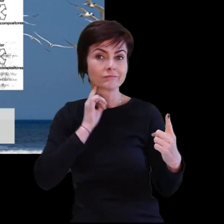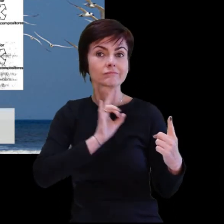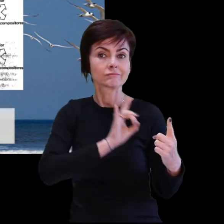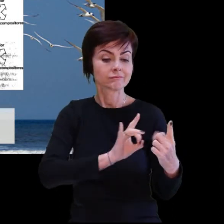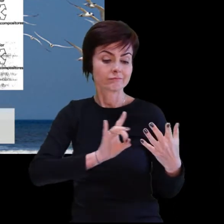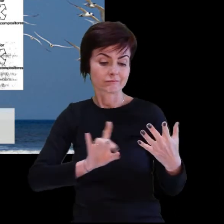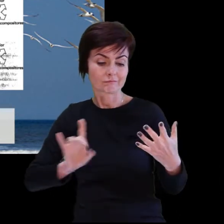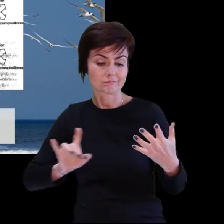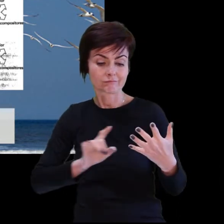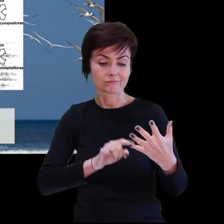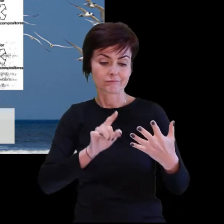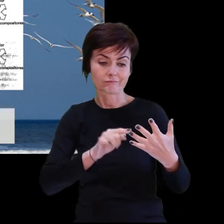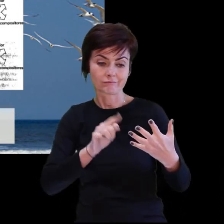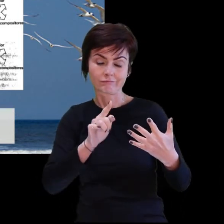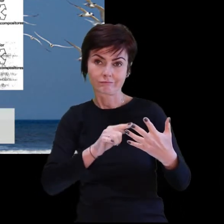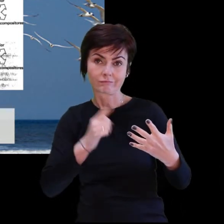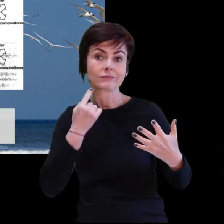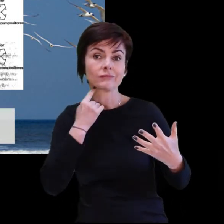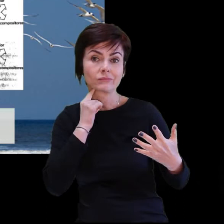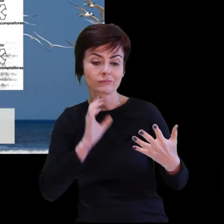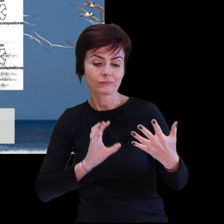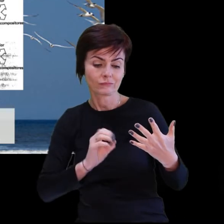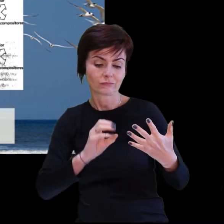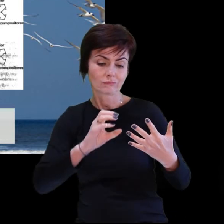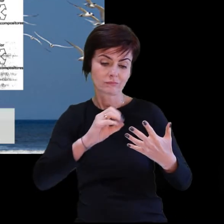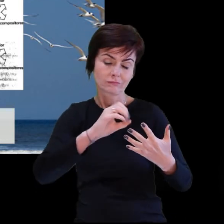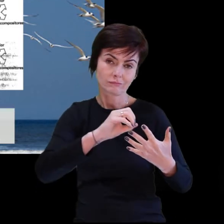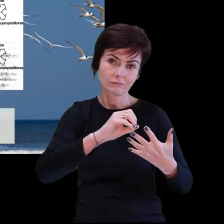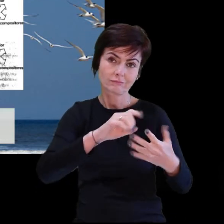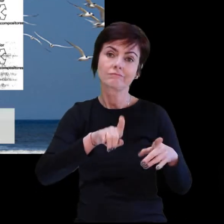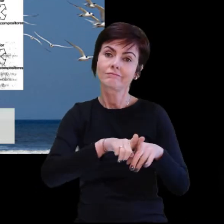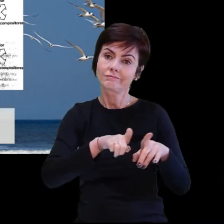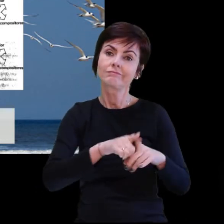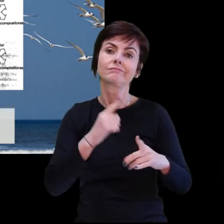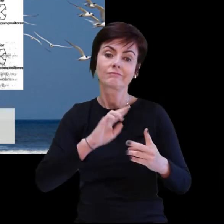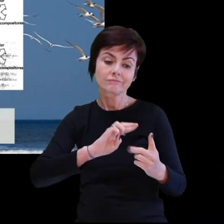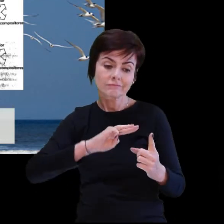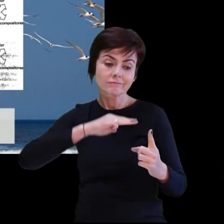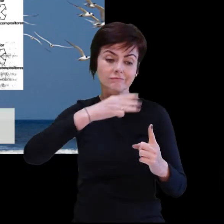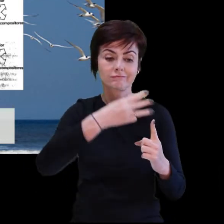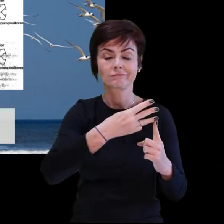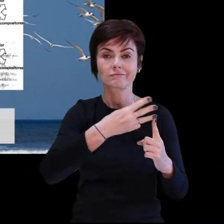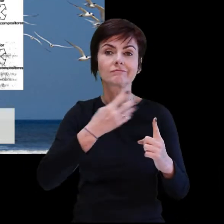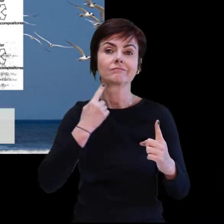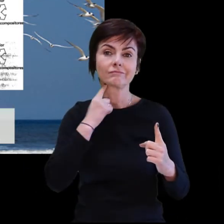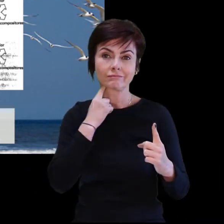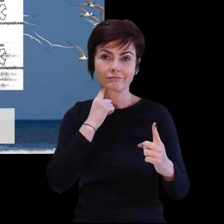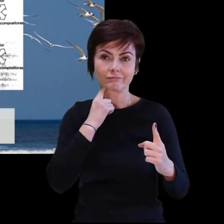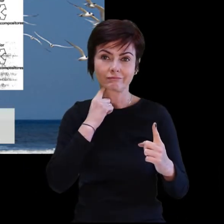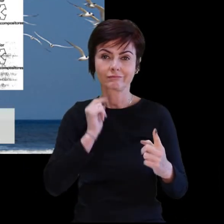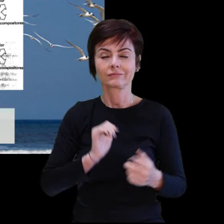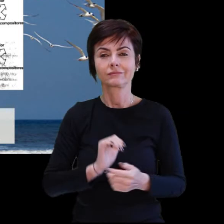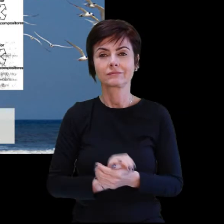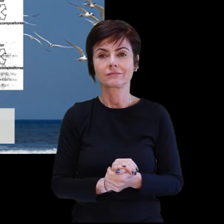da concentração que tem em cada um desses indivíduos que fazem parte do zooplâncton, pelo número de indivíduos que